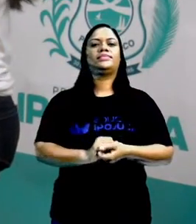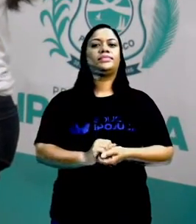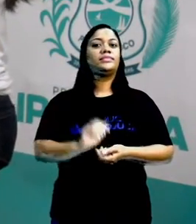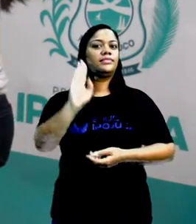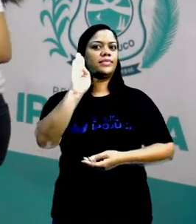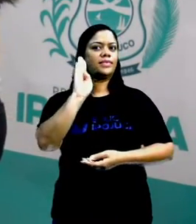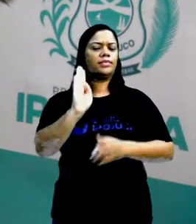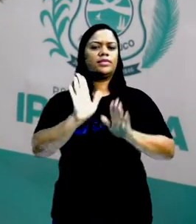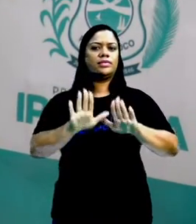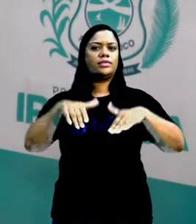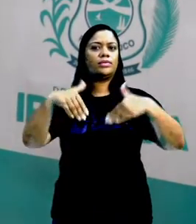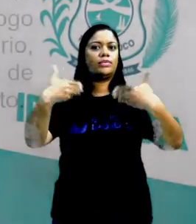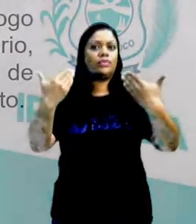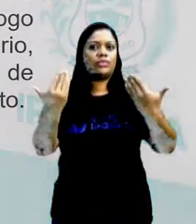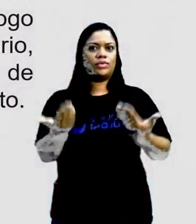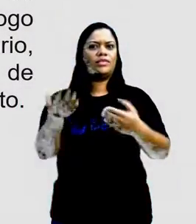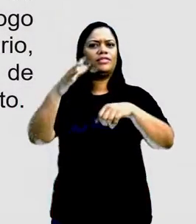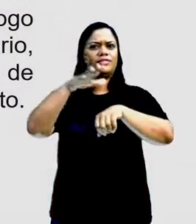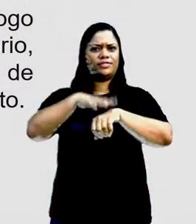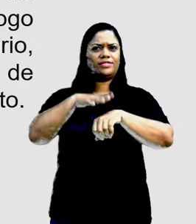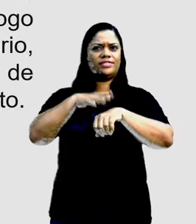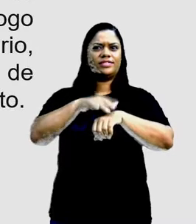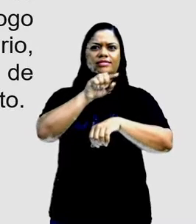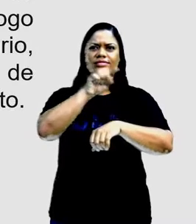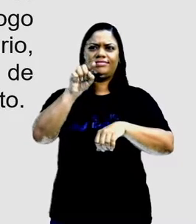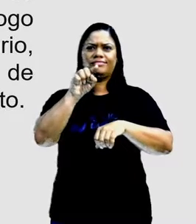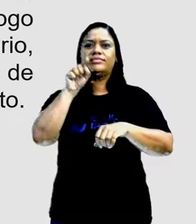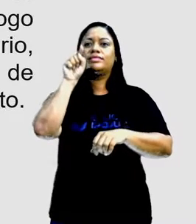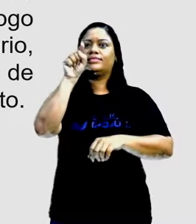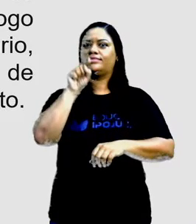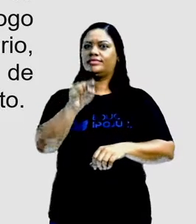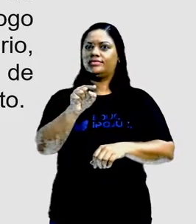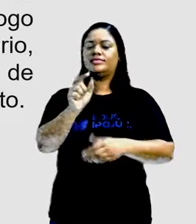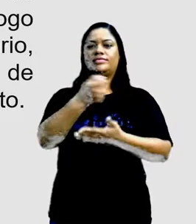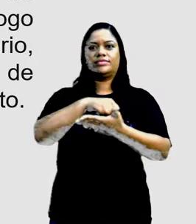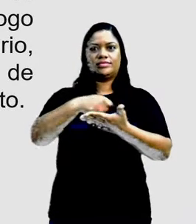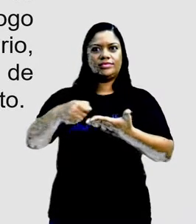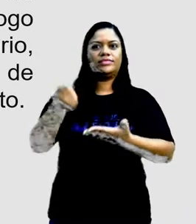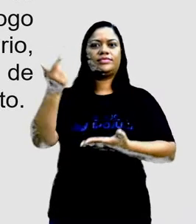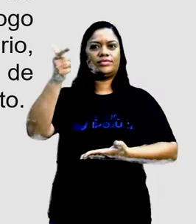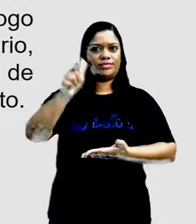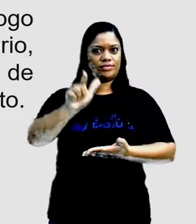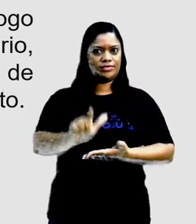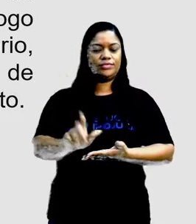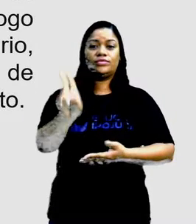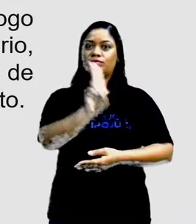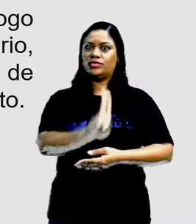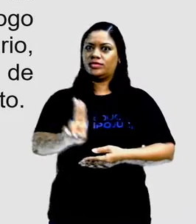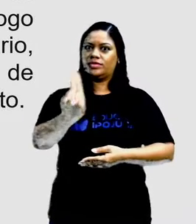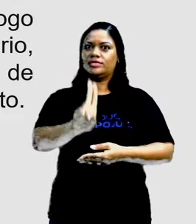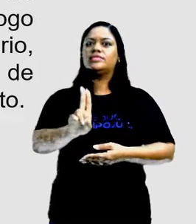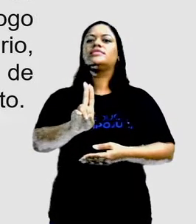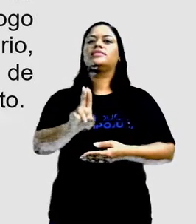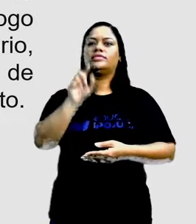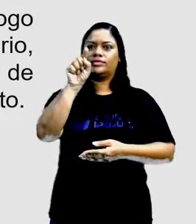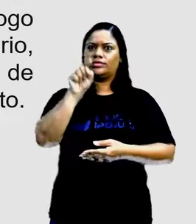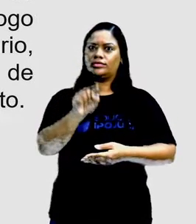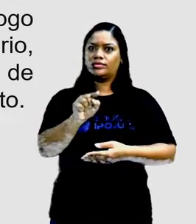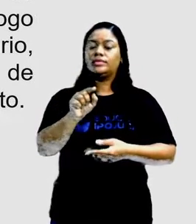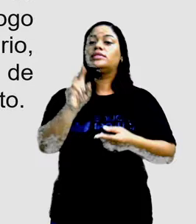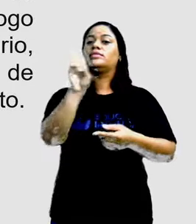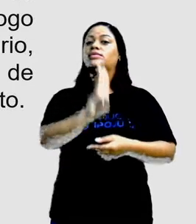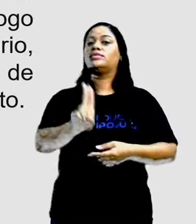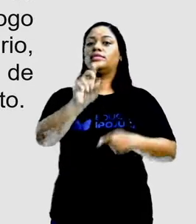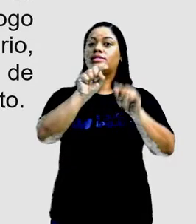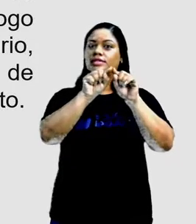B, qual a função do travessão e dos dois pontos? Reescreva o diálogo utilizando o travessão e, se necessário, os dois